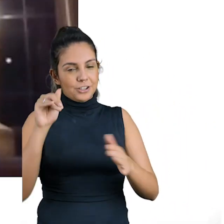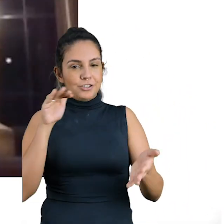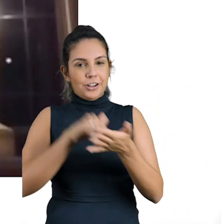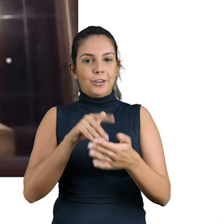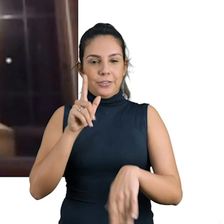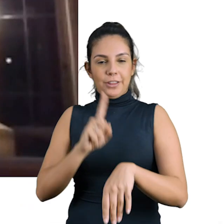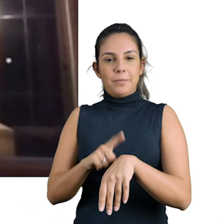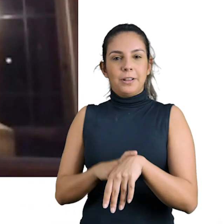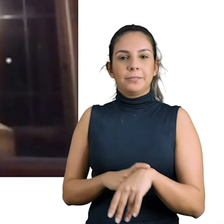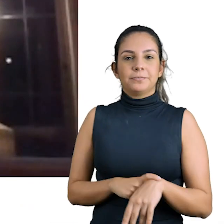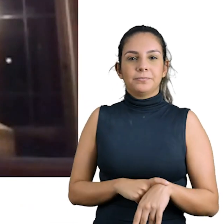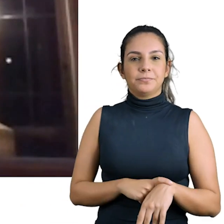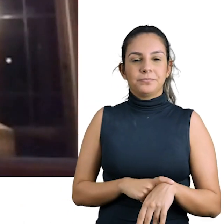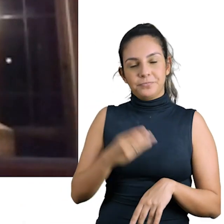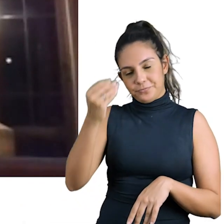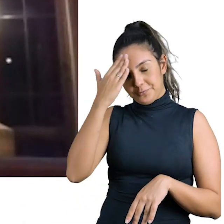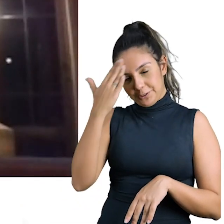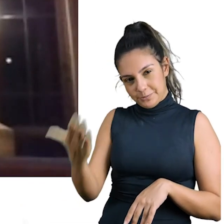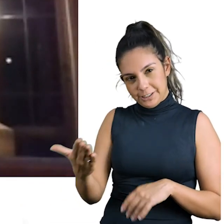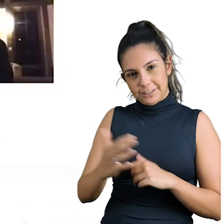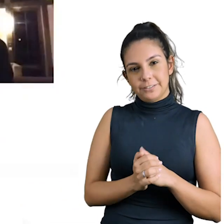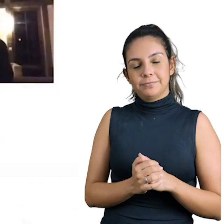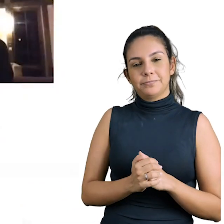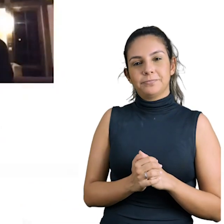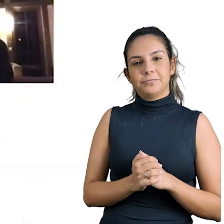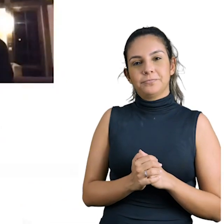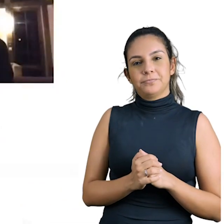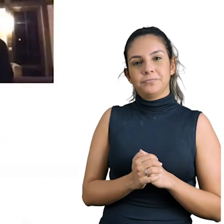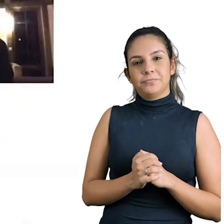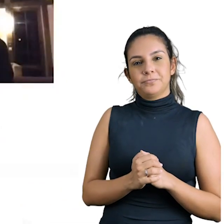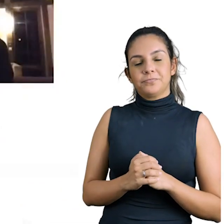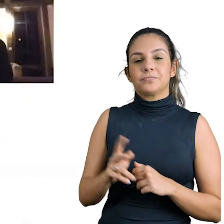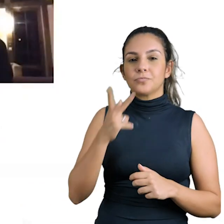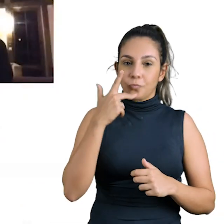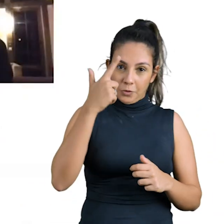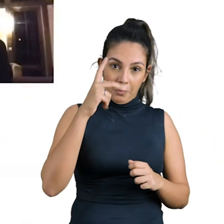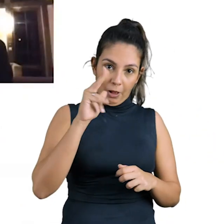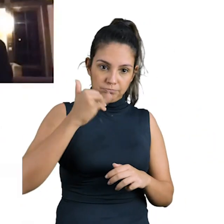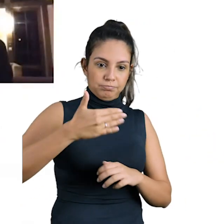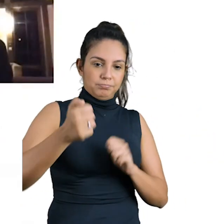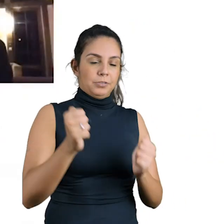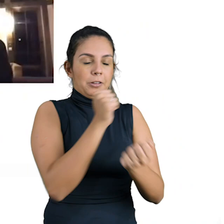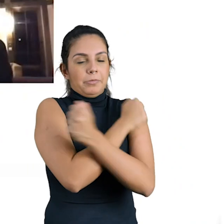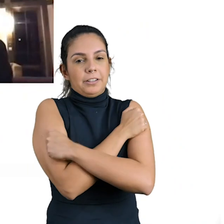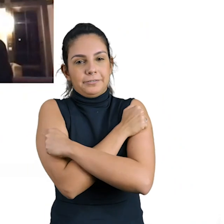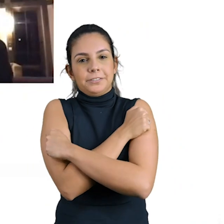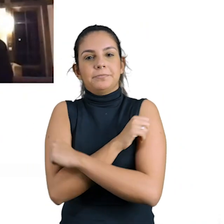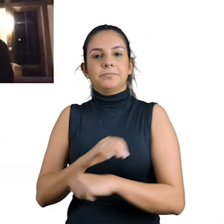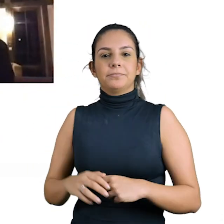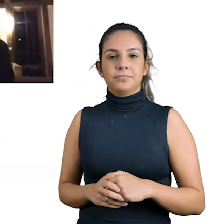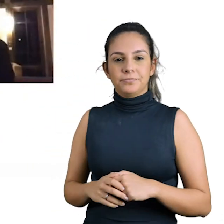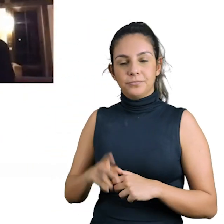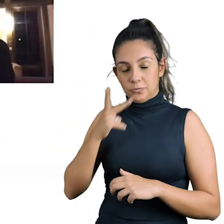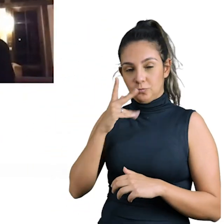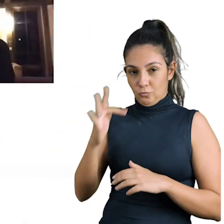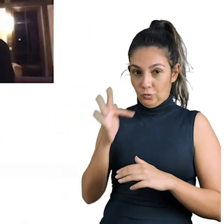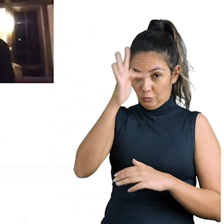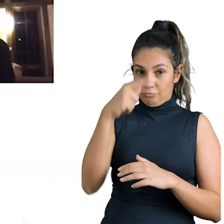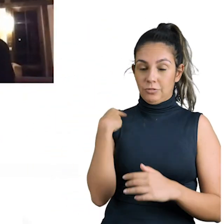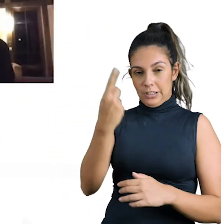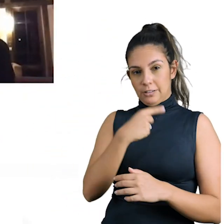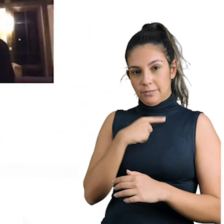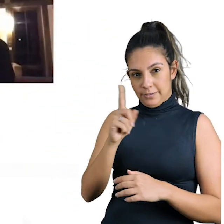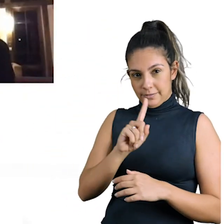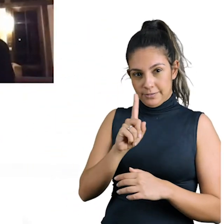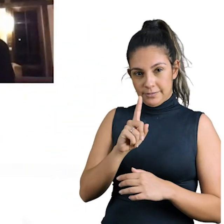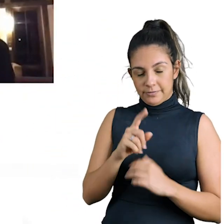chegue, viu, Lília? Muitíssimo obrigado, Lília. E que a gente possa se abraçar. Isso, né? Isso que eu ia dizer, que a gente possa, num